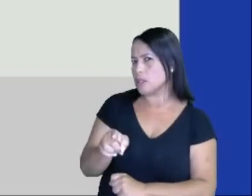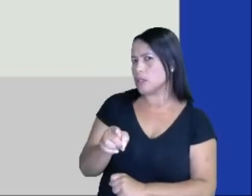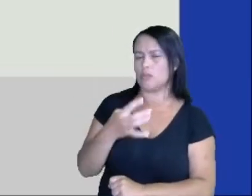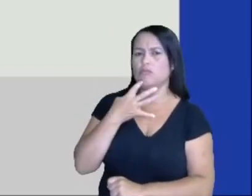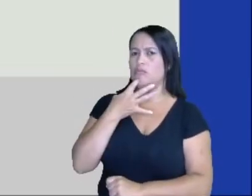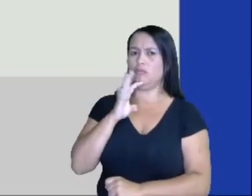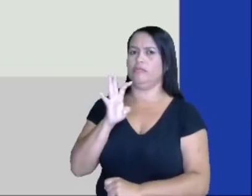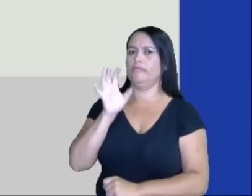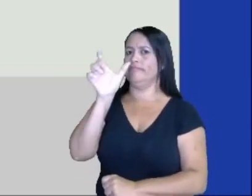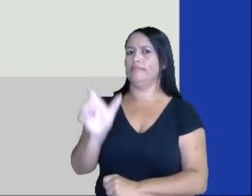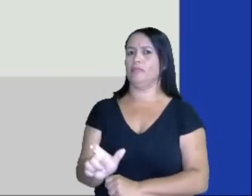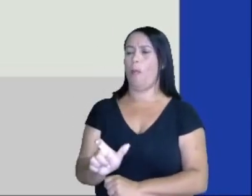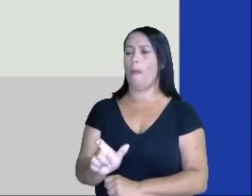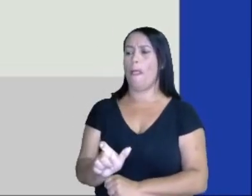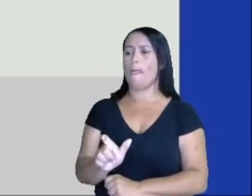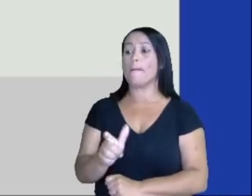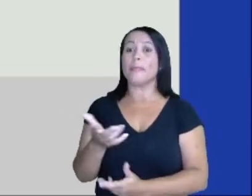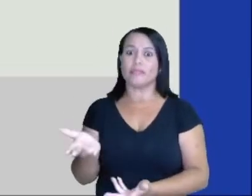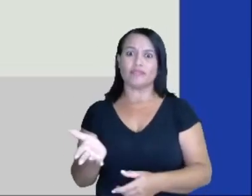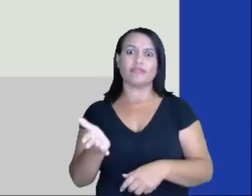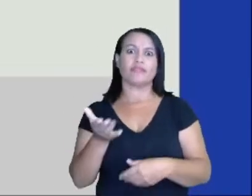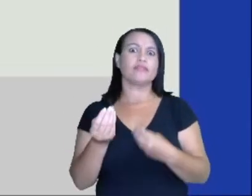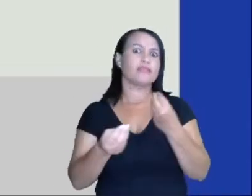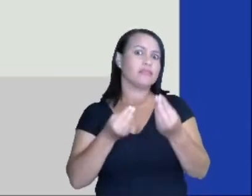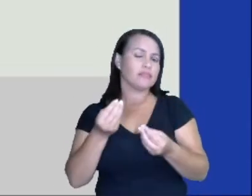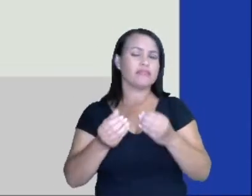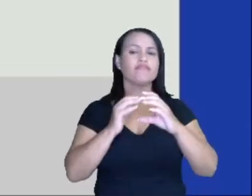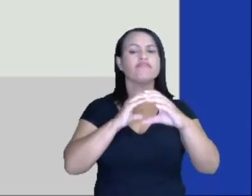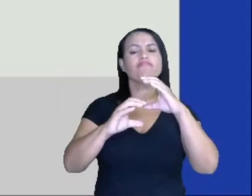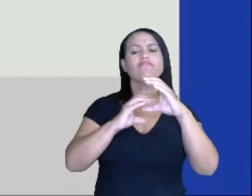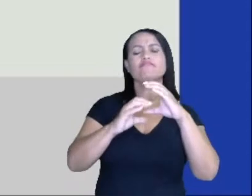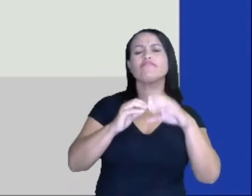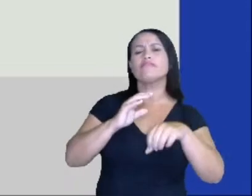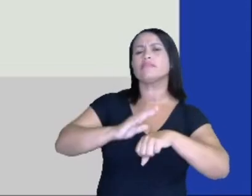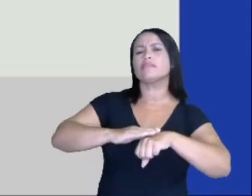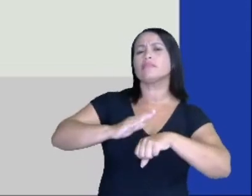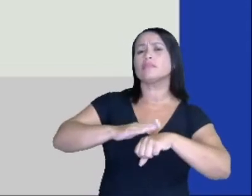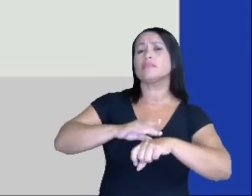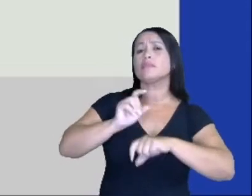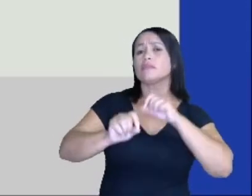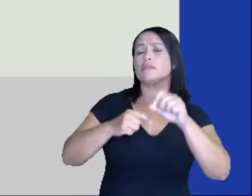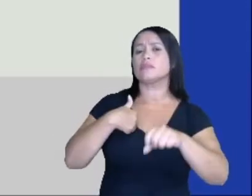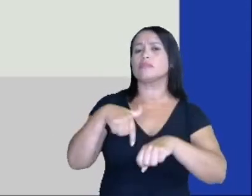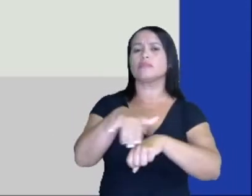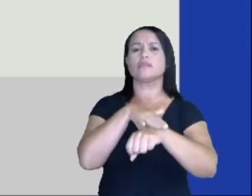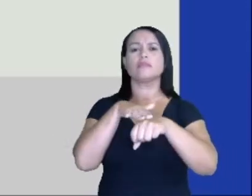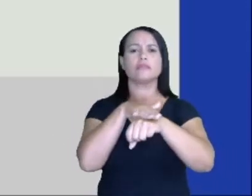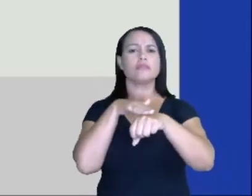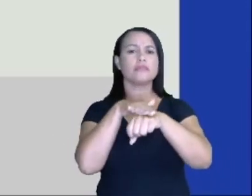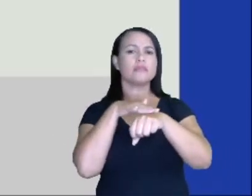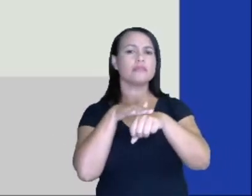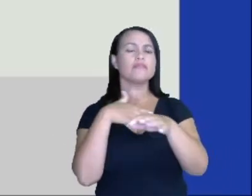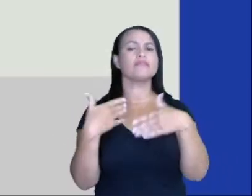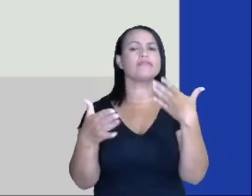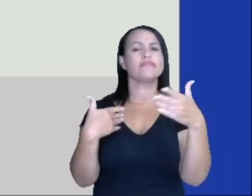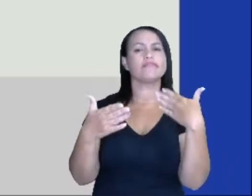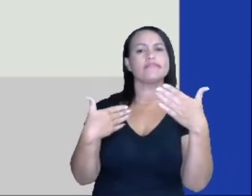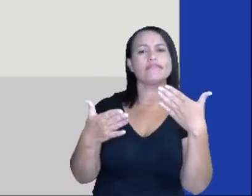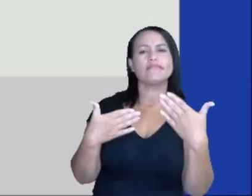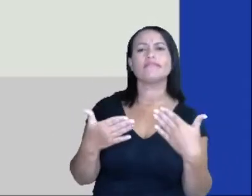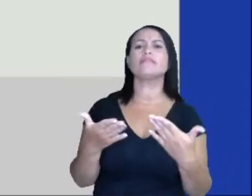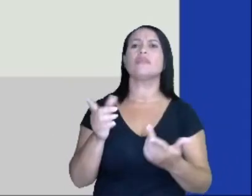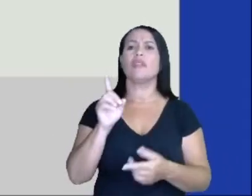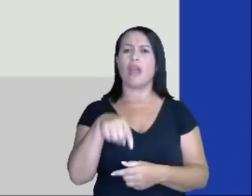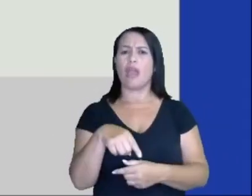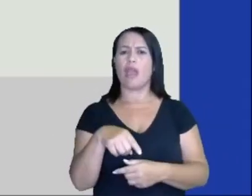ela é desconhecida? Essa situação comunicativa, ou seja, aquele momento onde eu estou conversando, dialogando, é